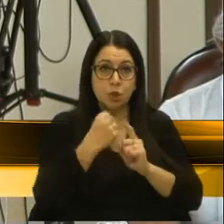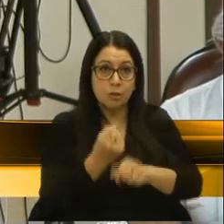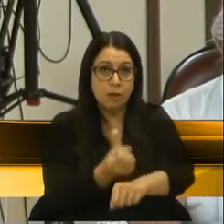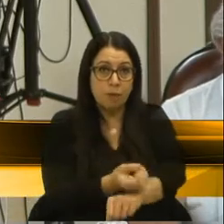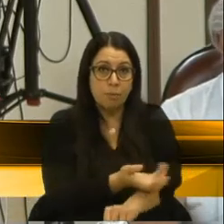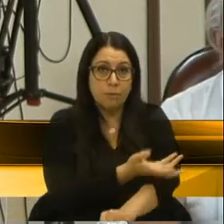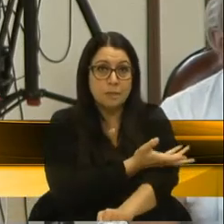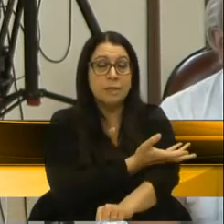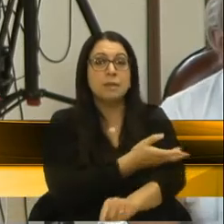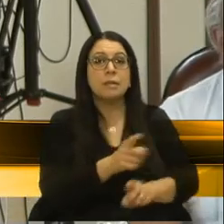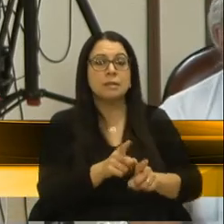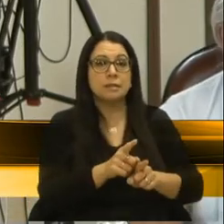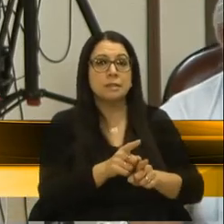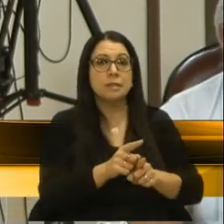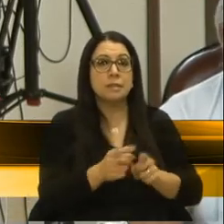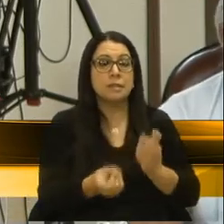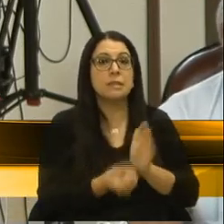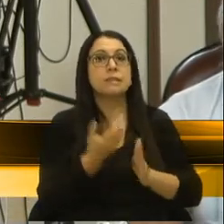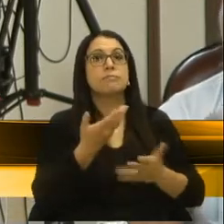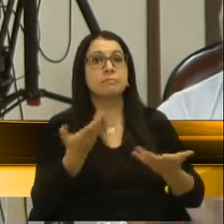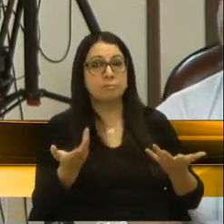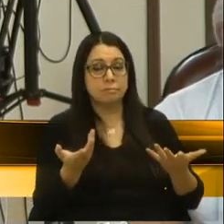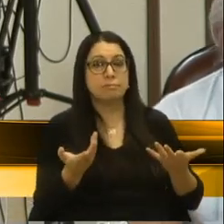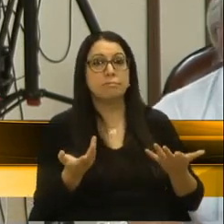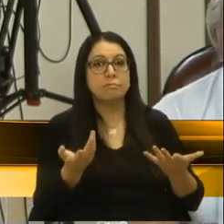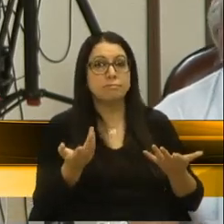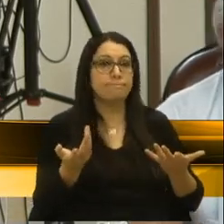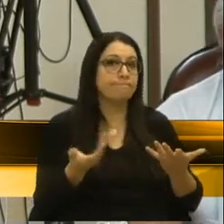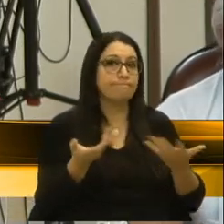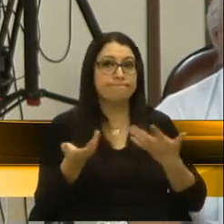socioemocionais, a gente cria